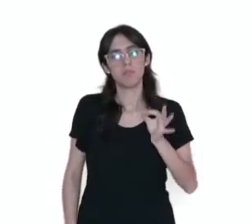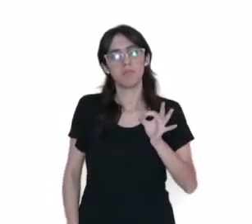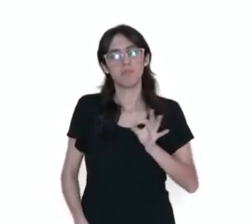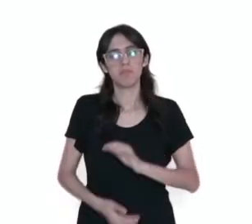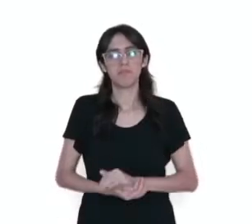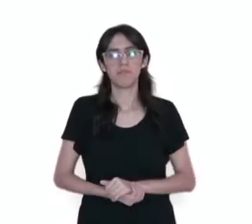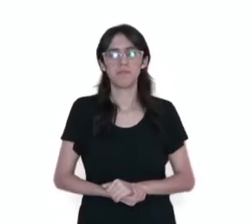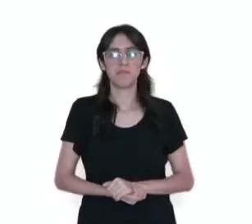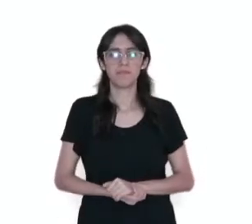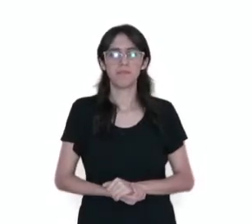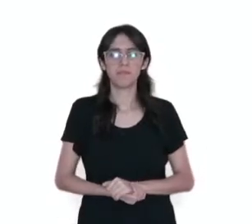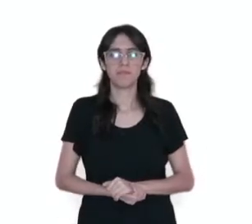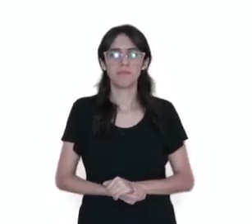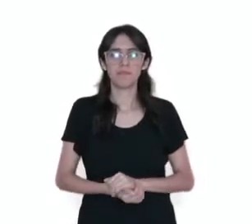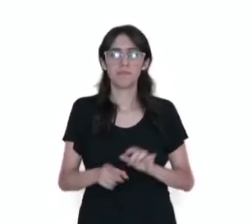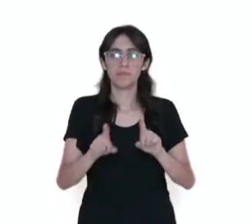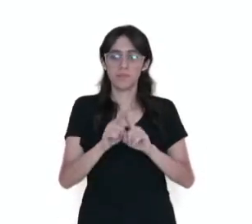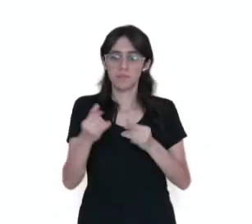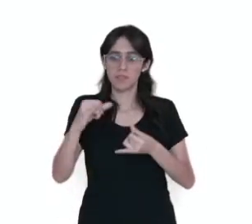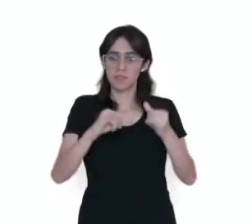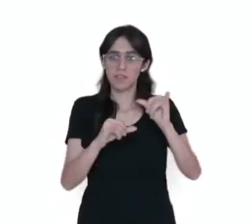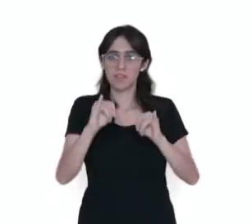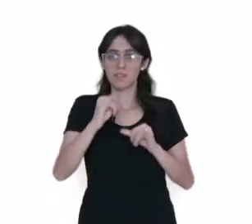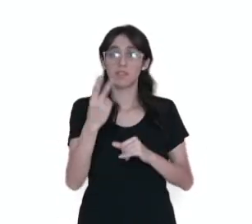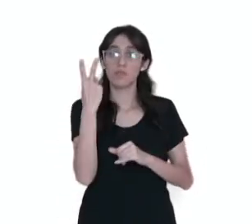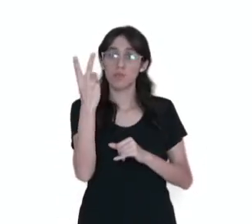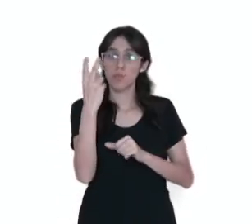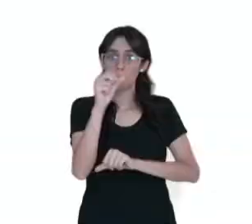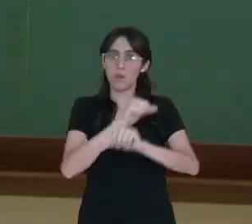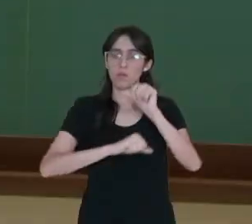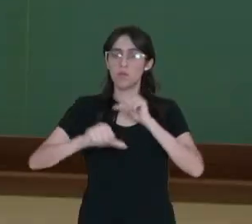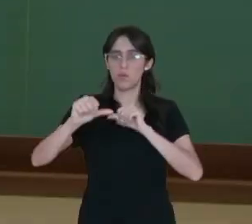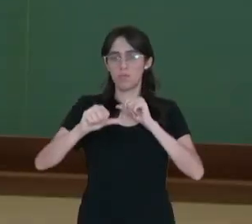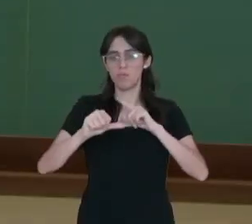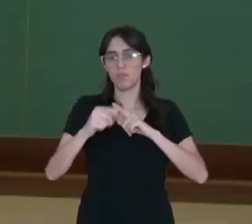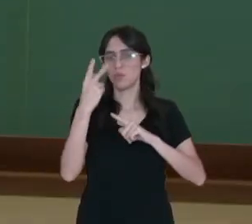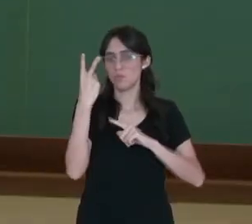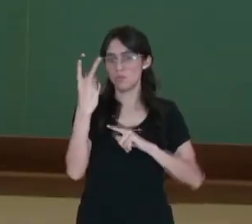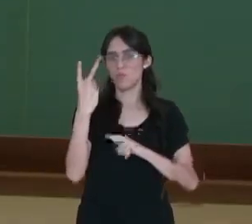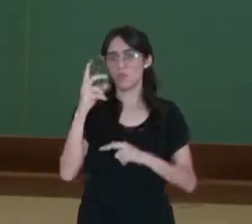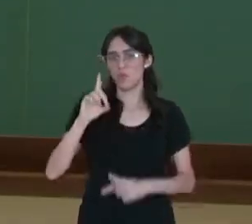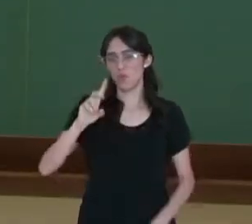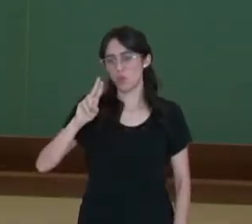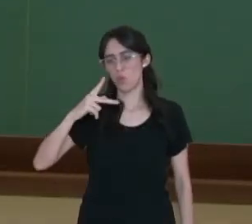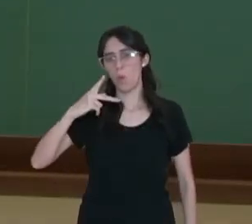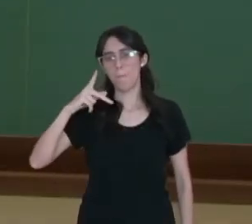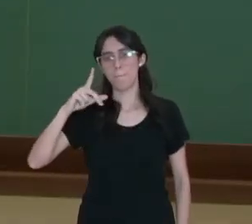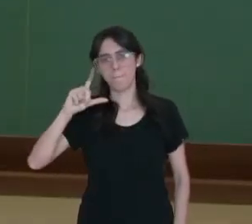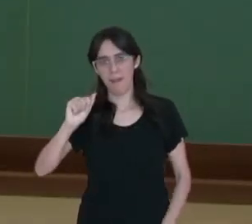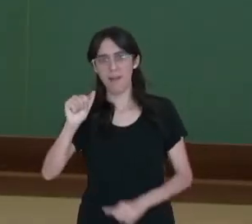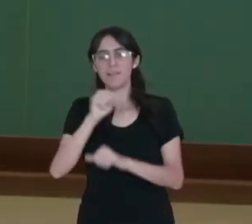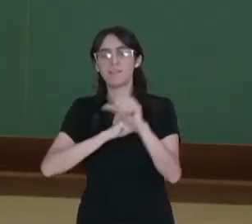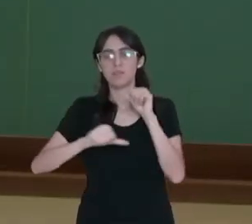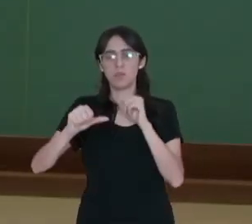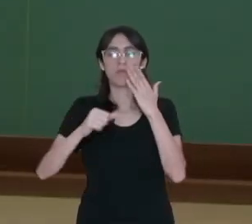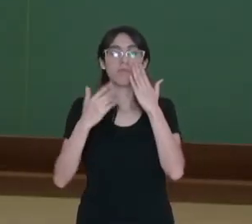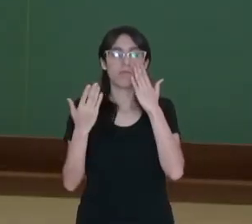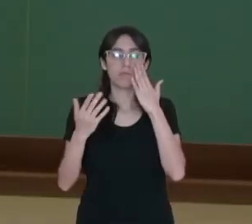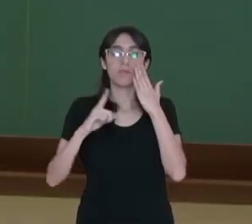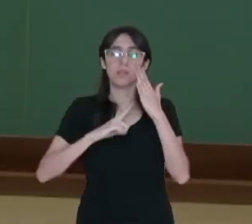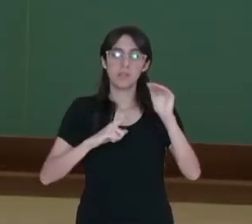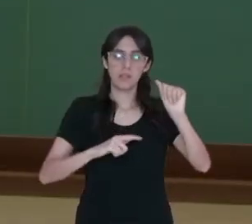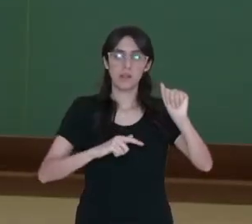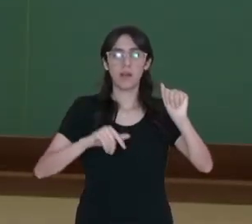trocaram de lugar. E reações de dupla troca, a gente tem uma troca dupla, ou seja, todo mundo trocou de lugar. Então, aqui eu tenho o A e